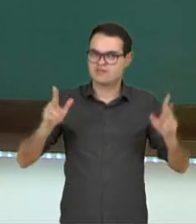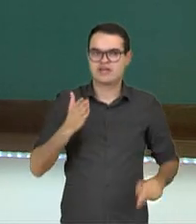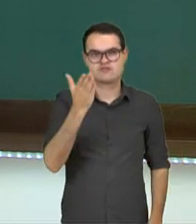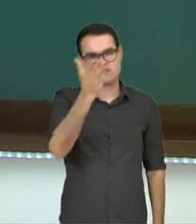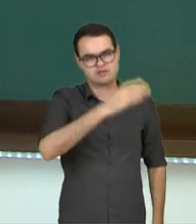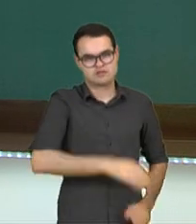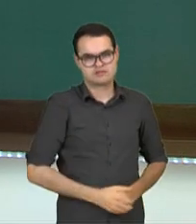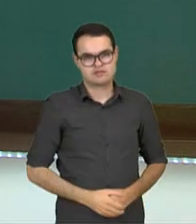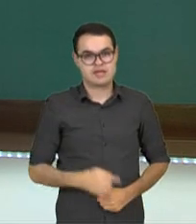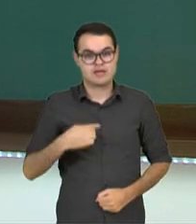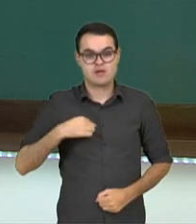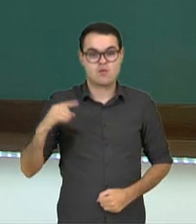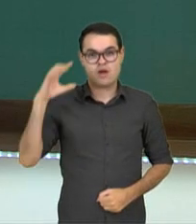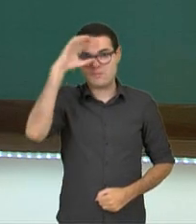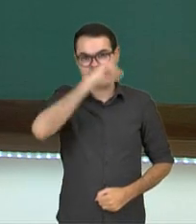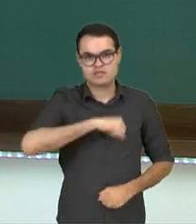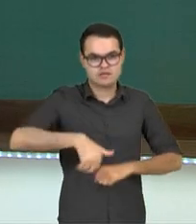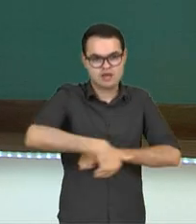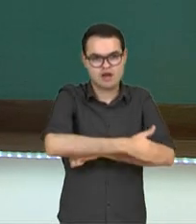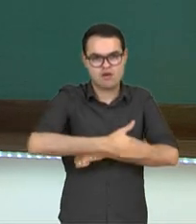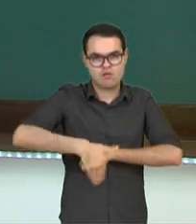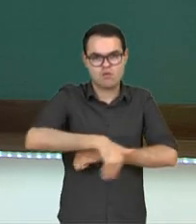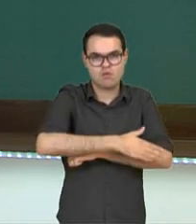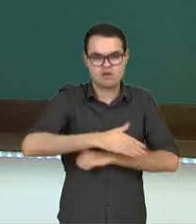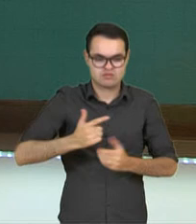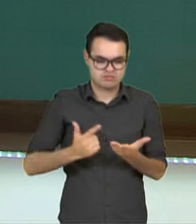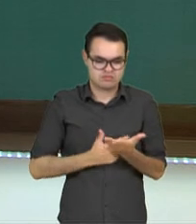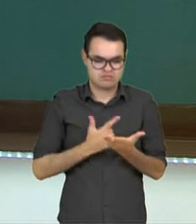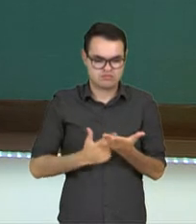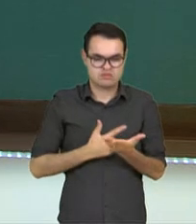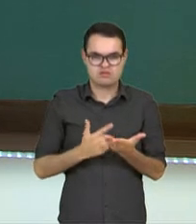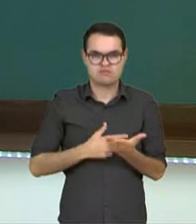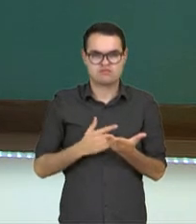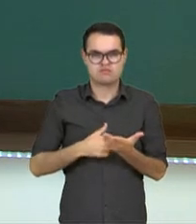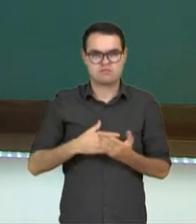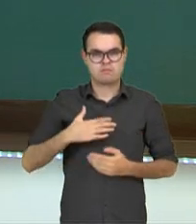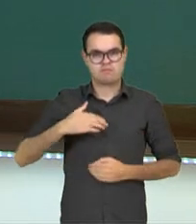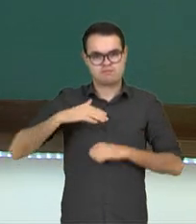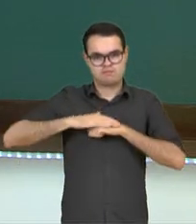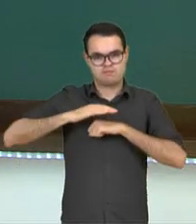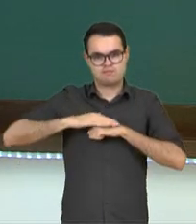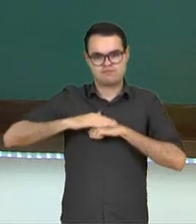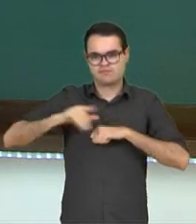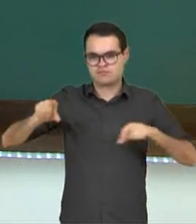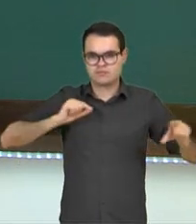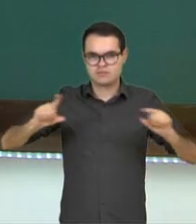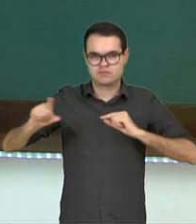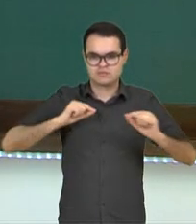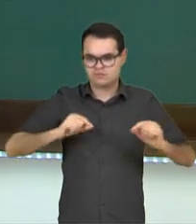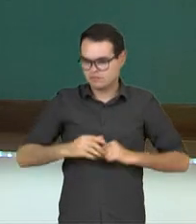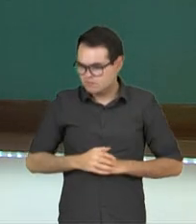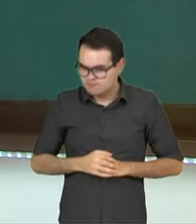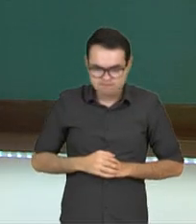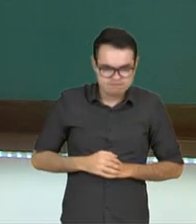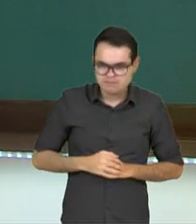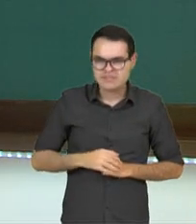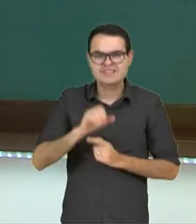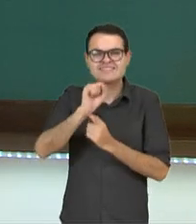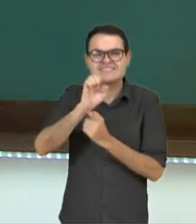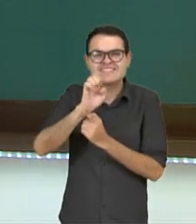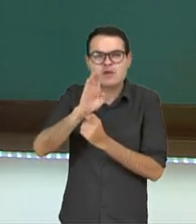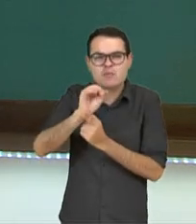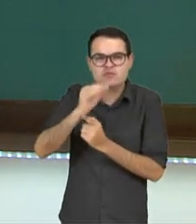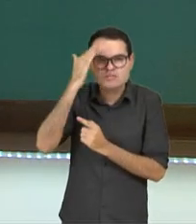Aprendi foi na rua e nos livros que li por conta. Grande parte eu encontrava nos sebos. O que são